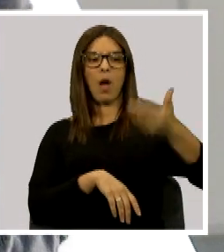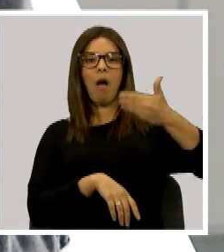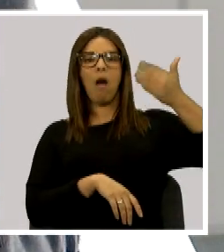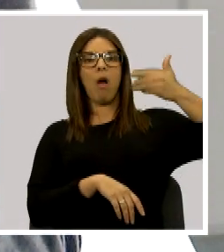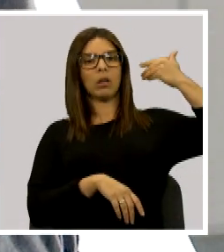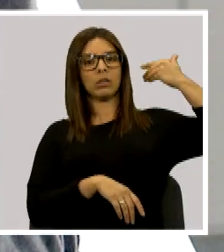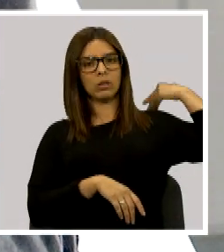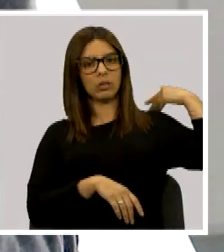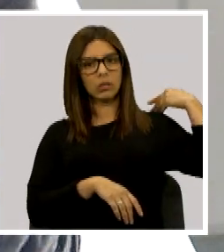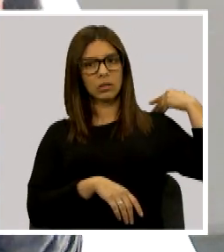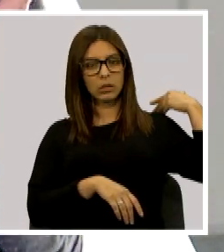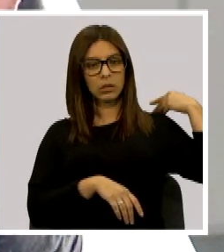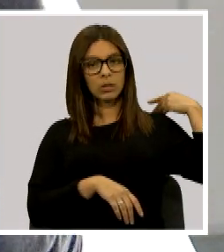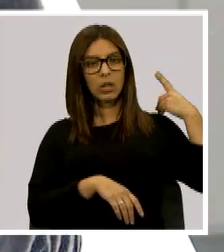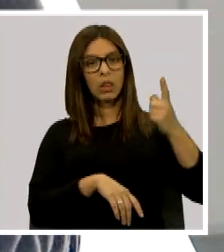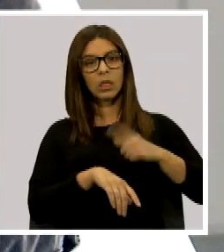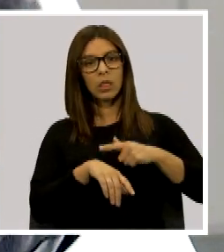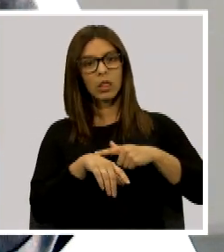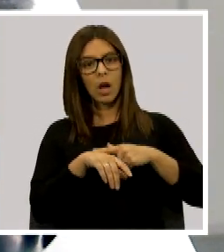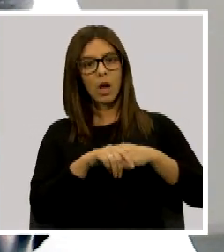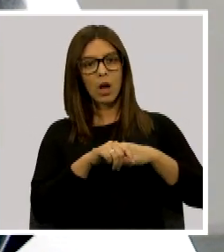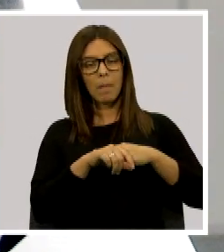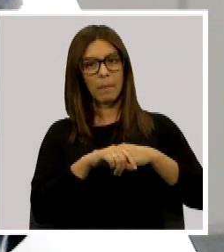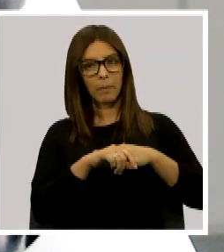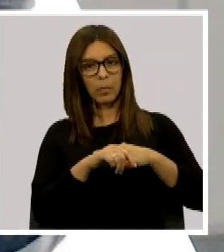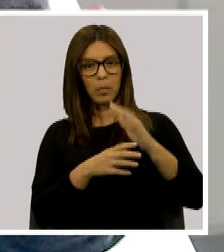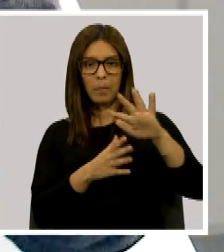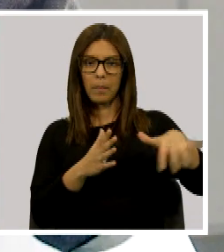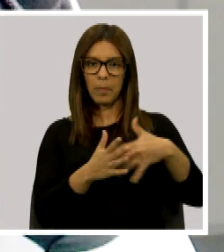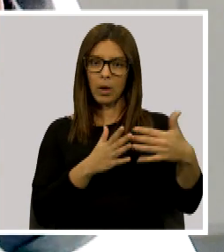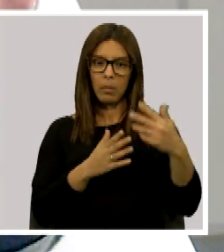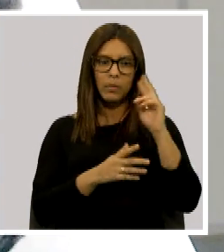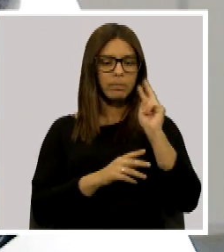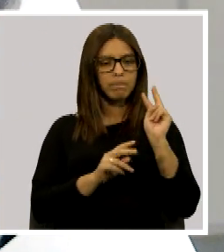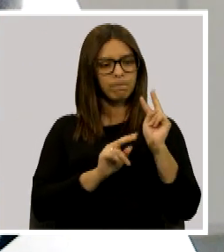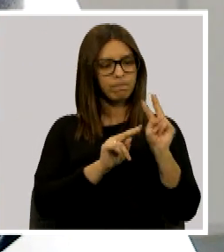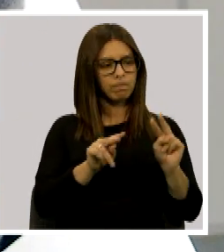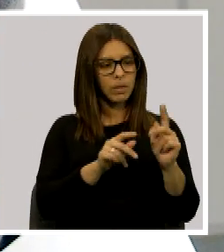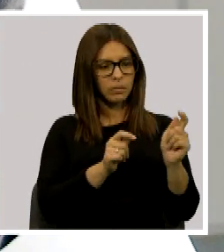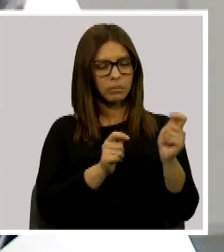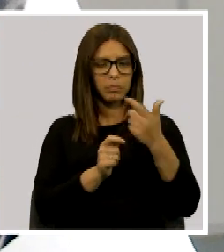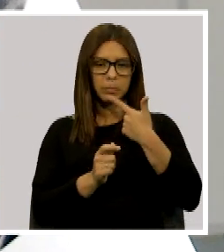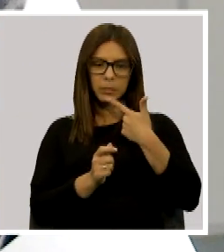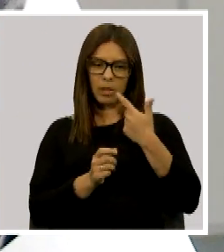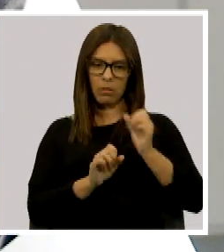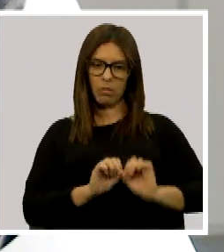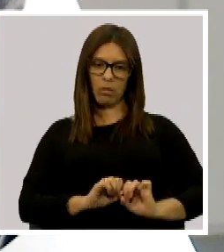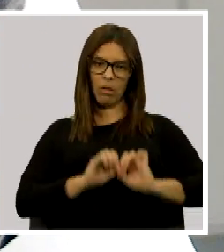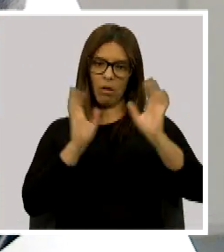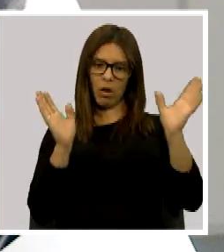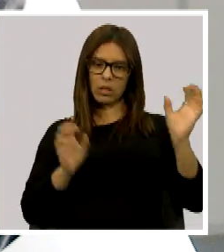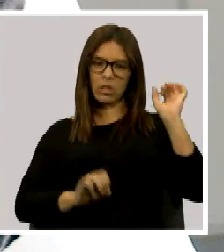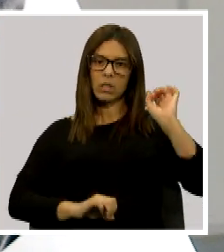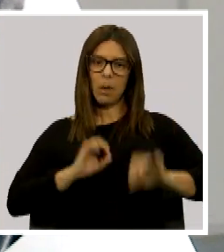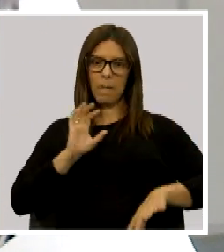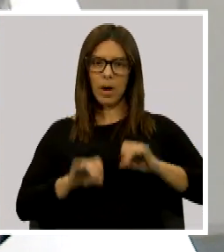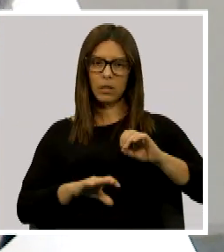cubanos. A crise dos mísseis simbolizou o corte de relações entre Cuba e os Estados Unidos. Entretanto, passaram mais de